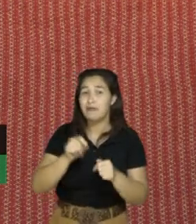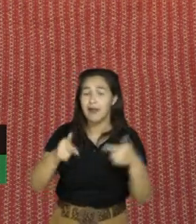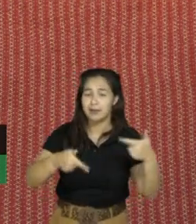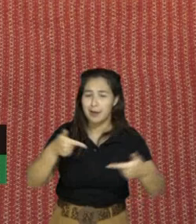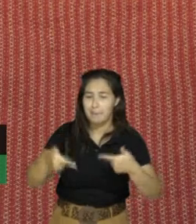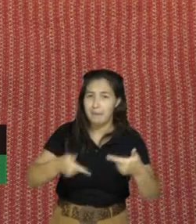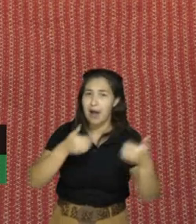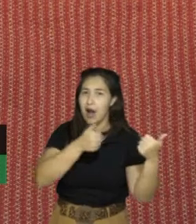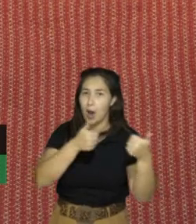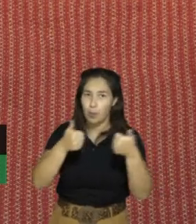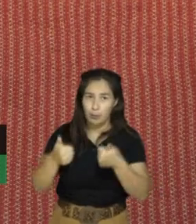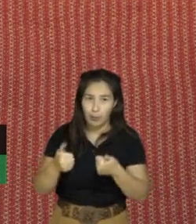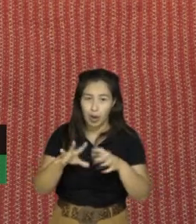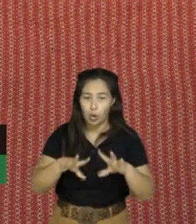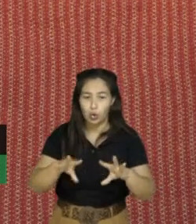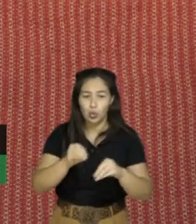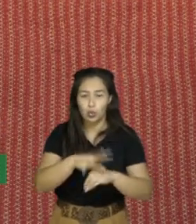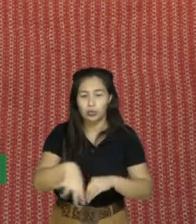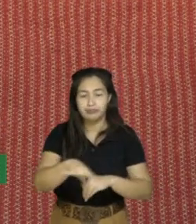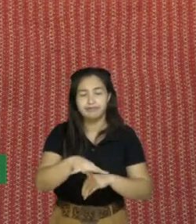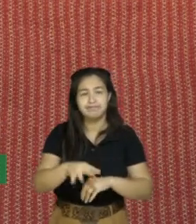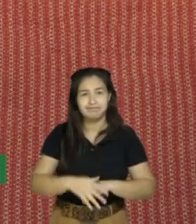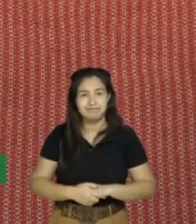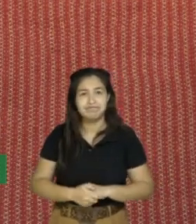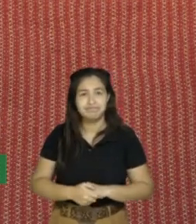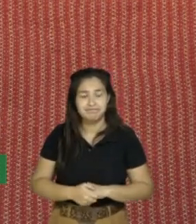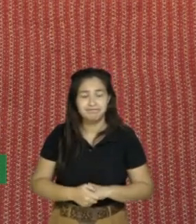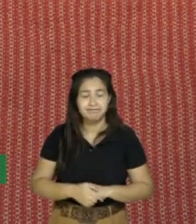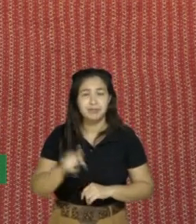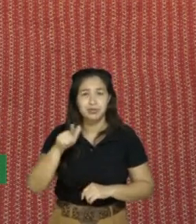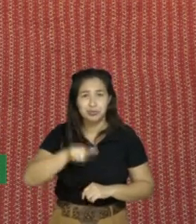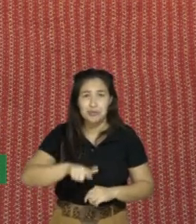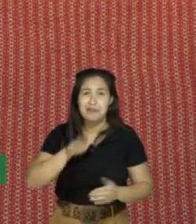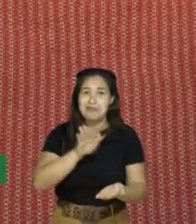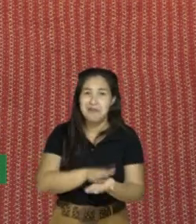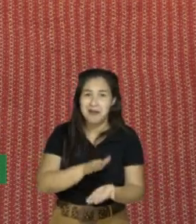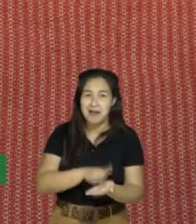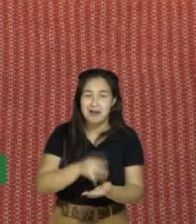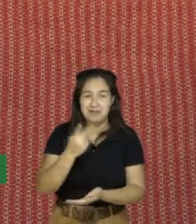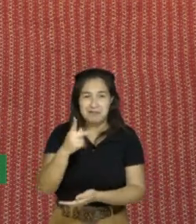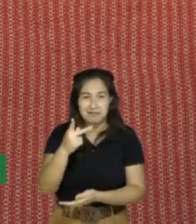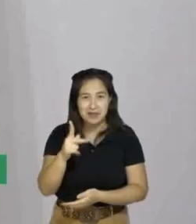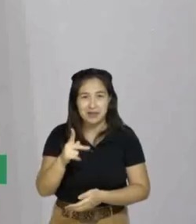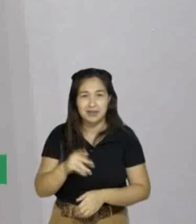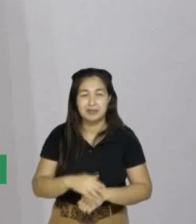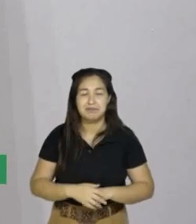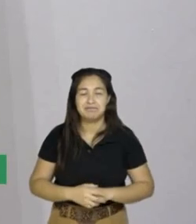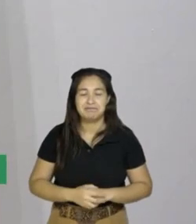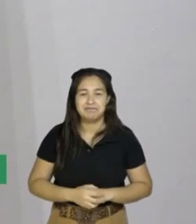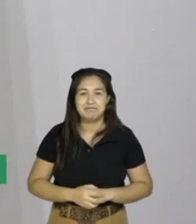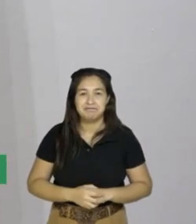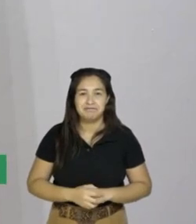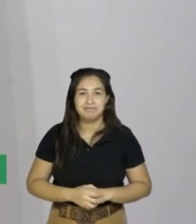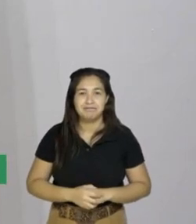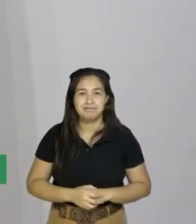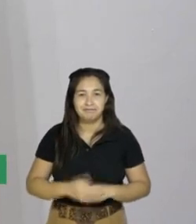por toda a nossa comunidade então eu quero mais uma vez parabenizá-lo aqui publicamente Muito obrigado agradecimento